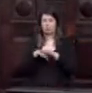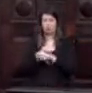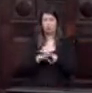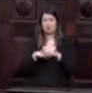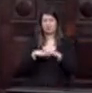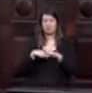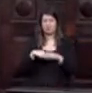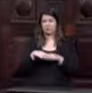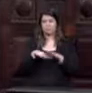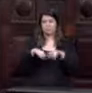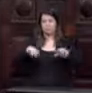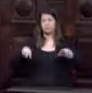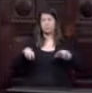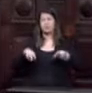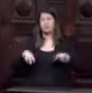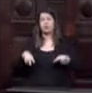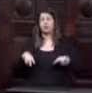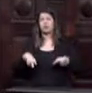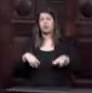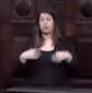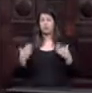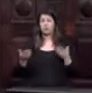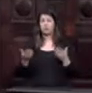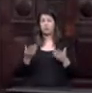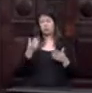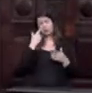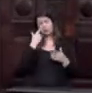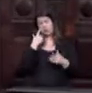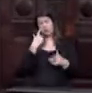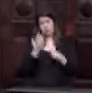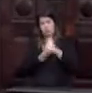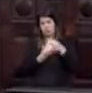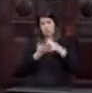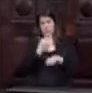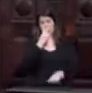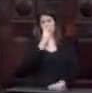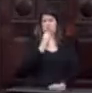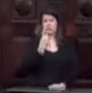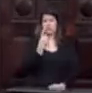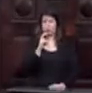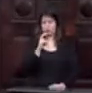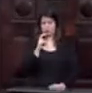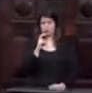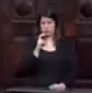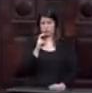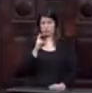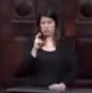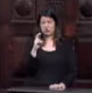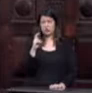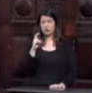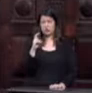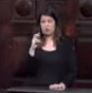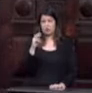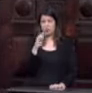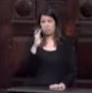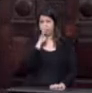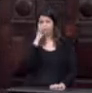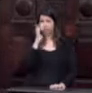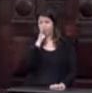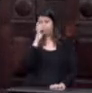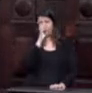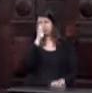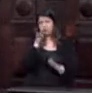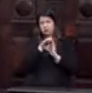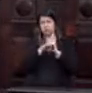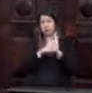judiciais. Ou seja, pegam a base de 2015, inflada com uma receita que não